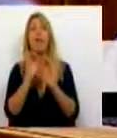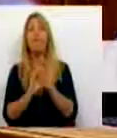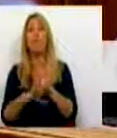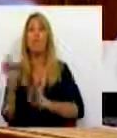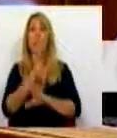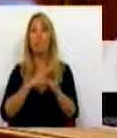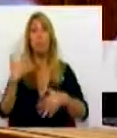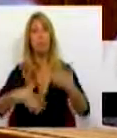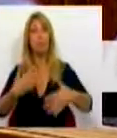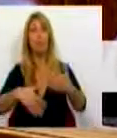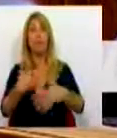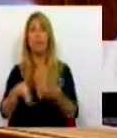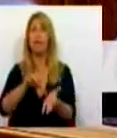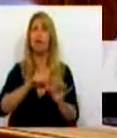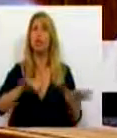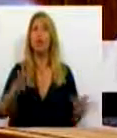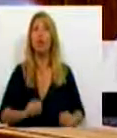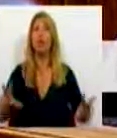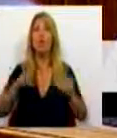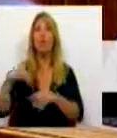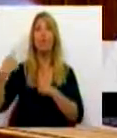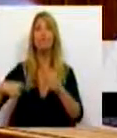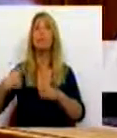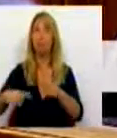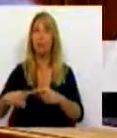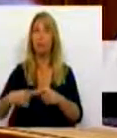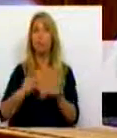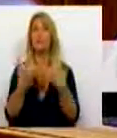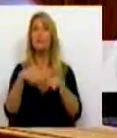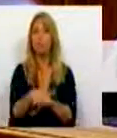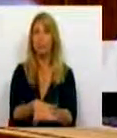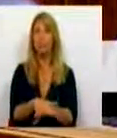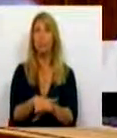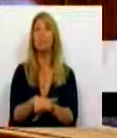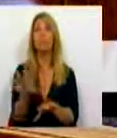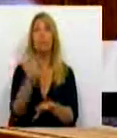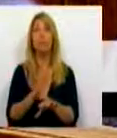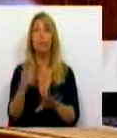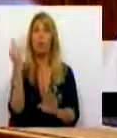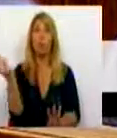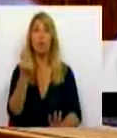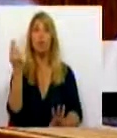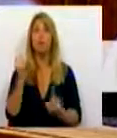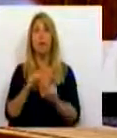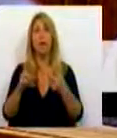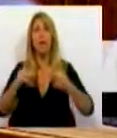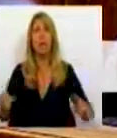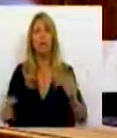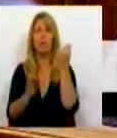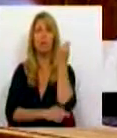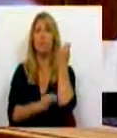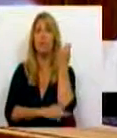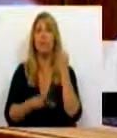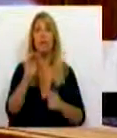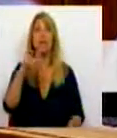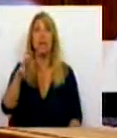avançar, a descentralização que entra num novo ciclo, um ciclo integrado com caráter universal, onde câmaras, freguesias e